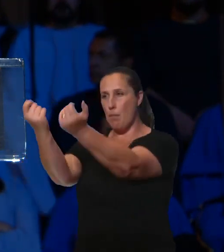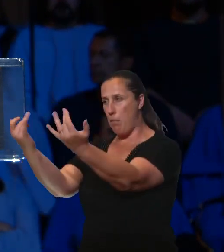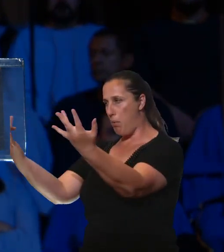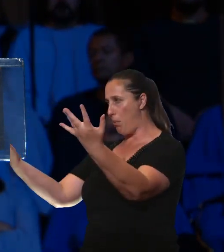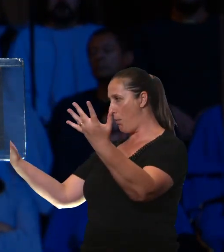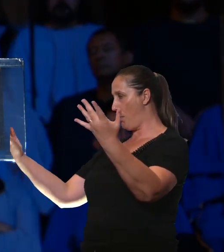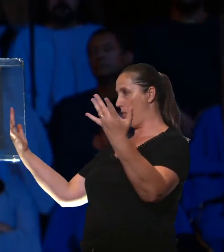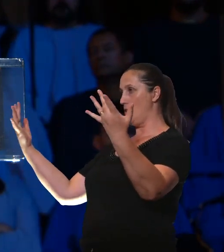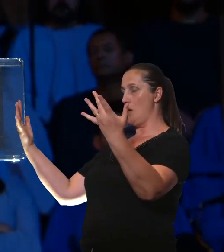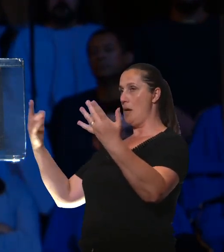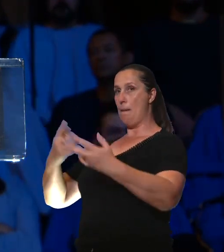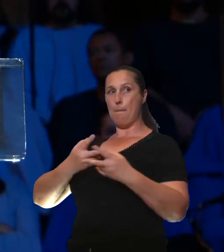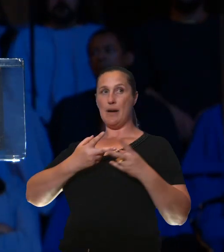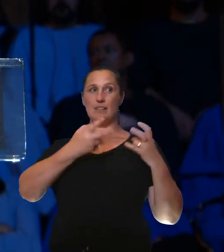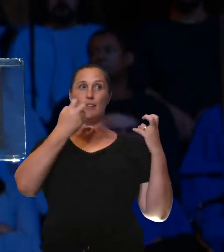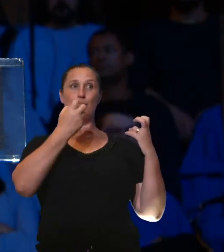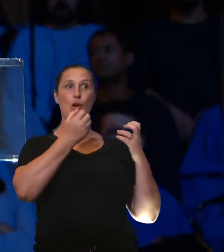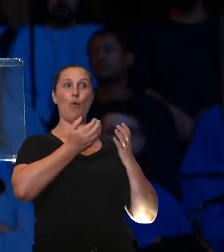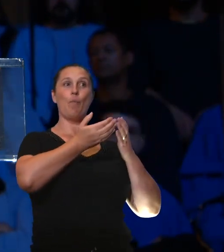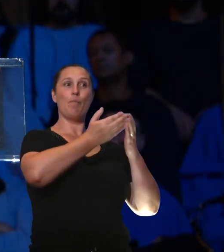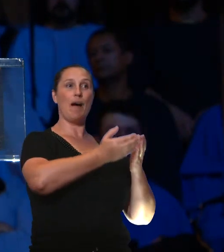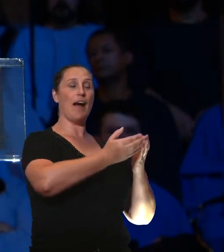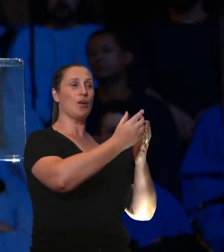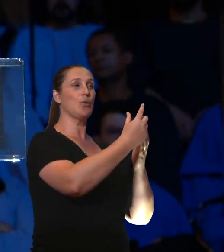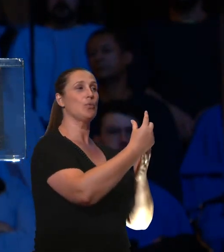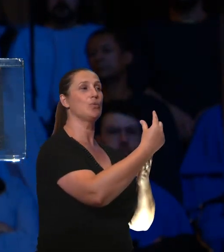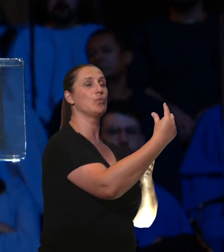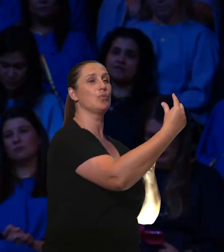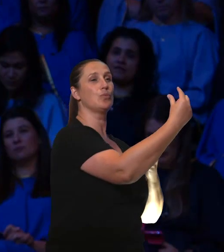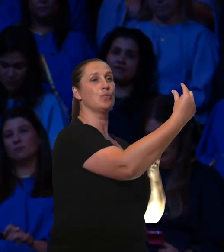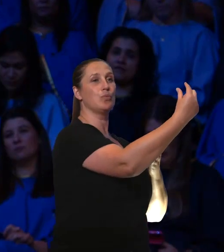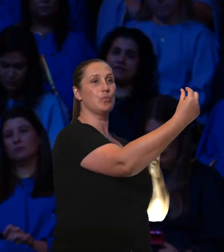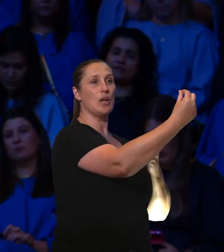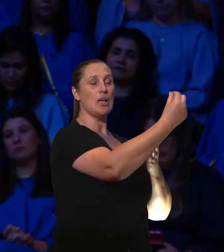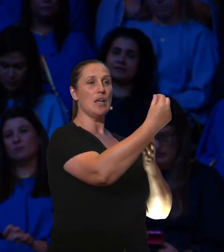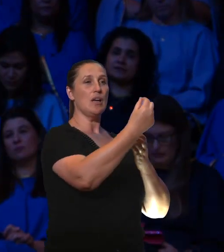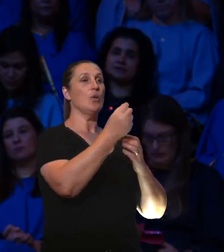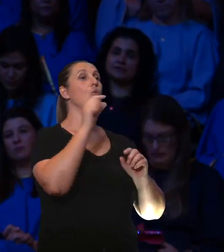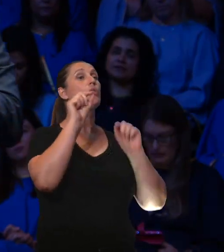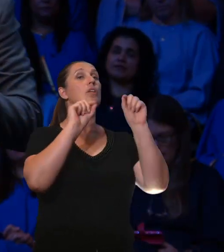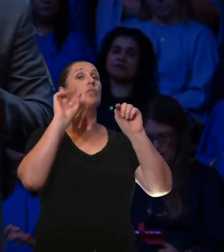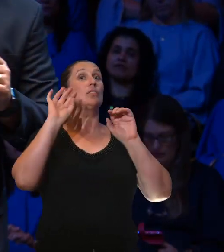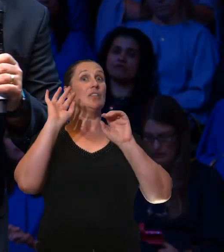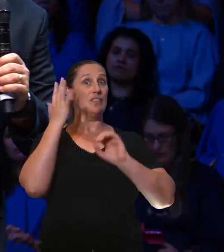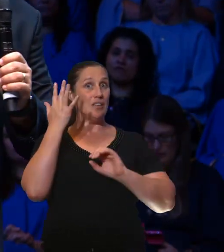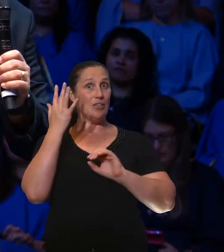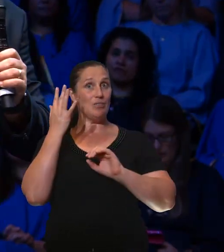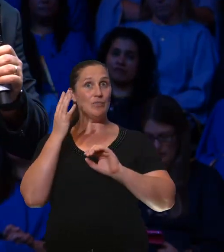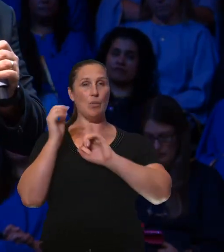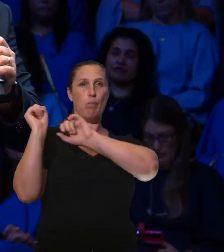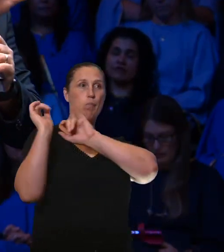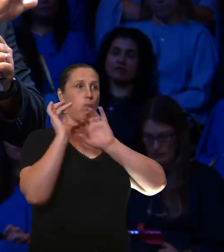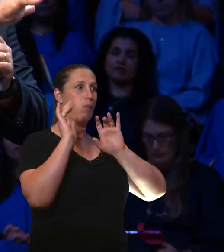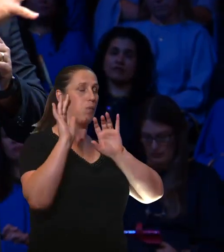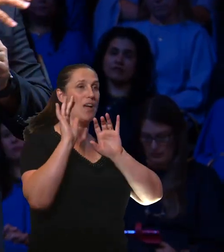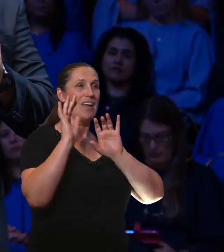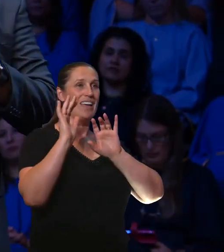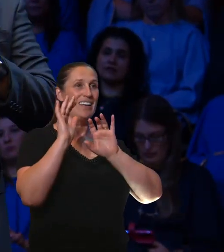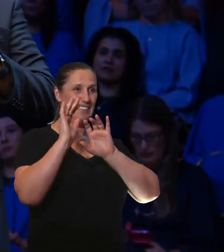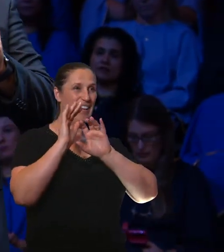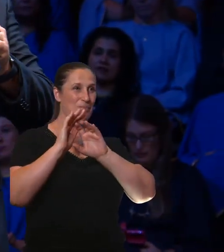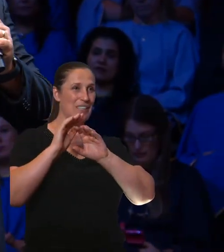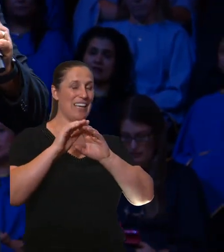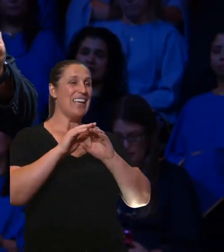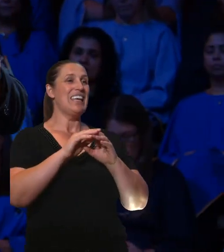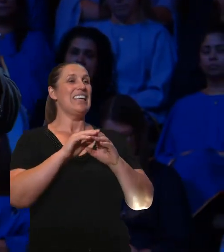de Jesus saindo, apontando para uma direção, aquela multidão todinha foi por terra andando. E